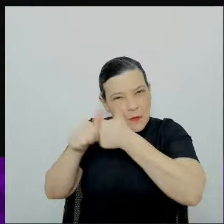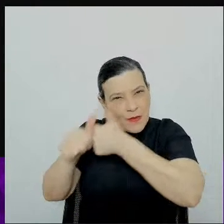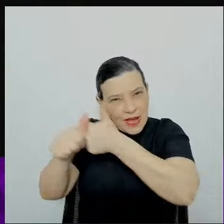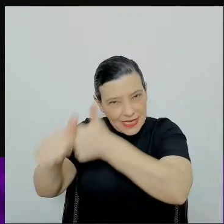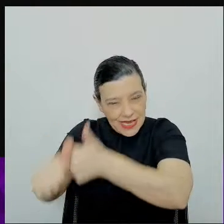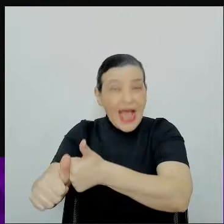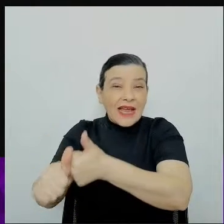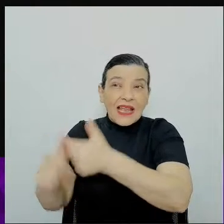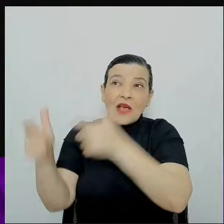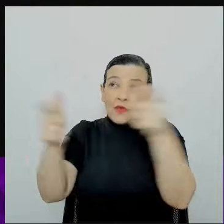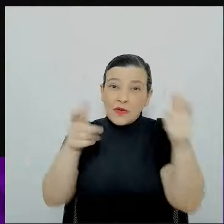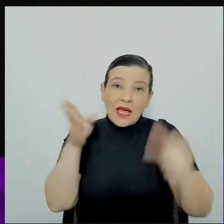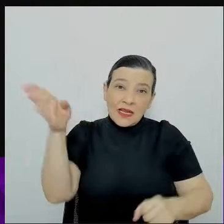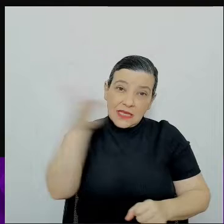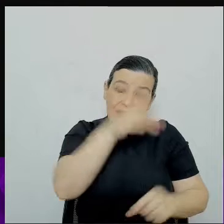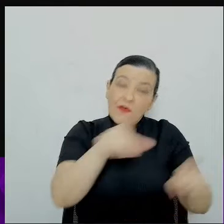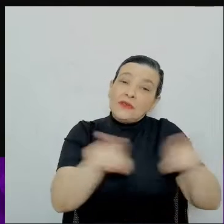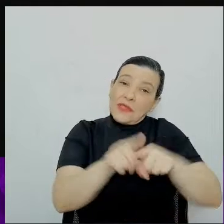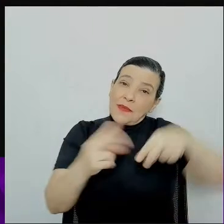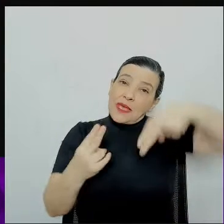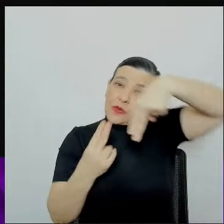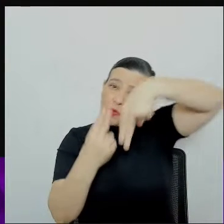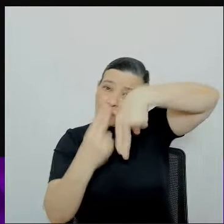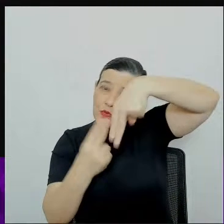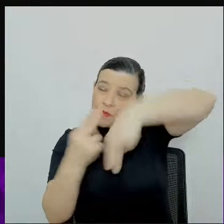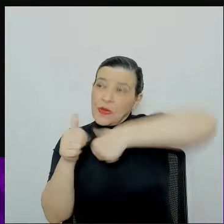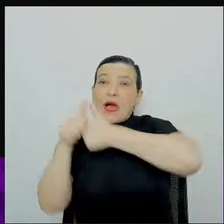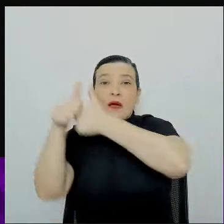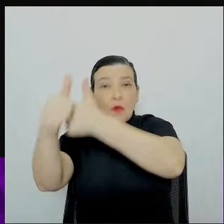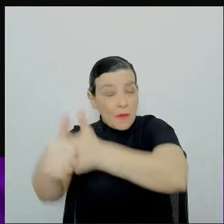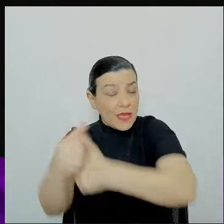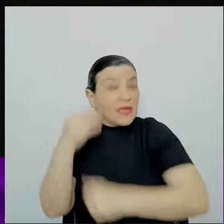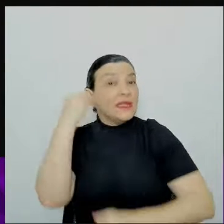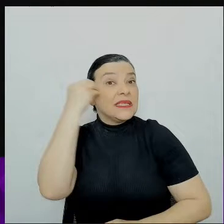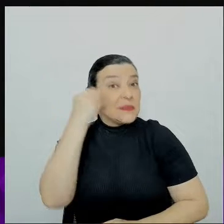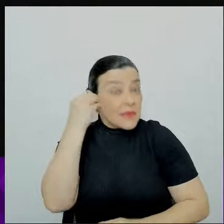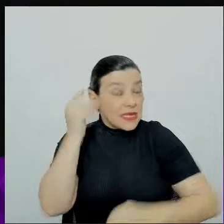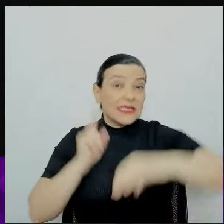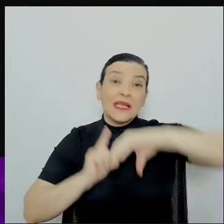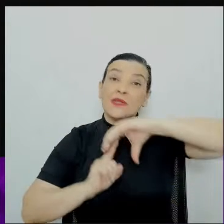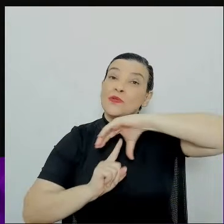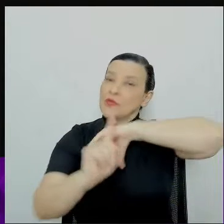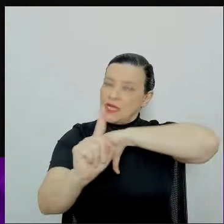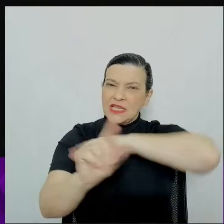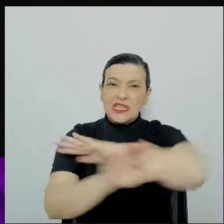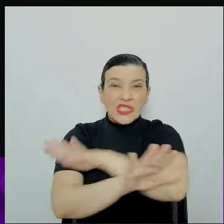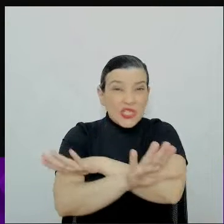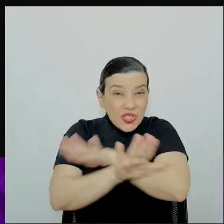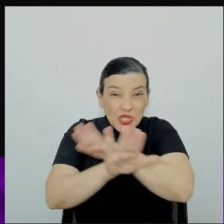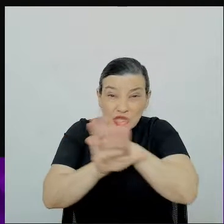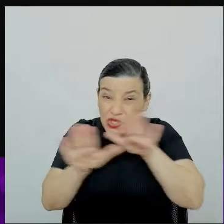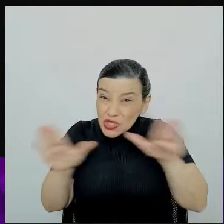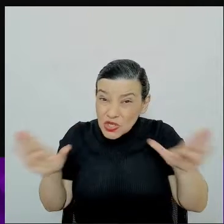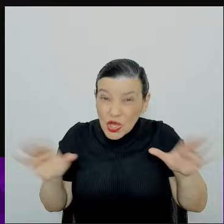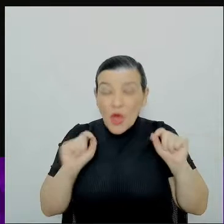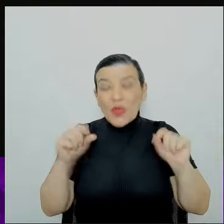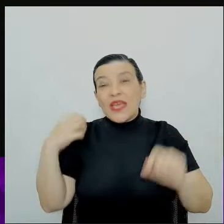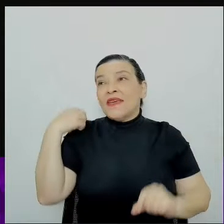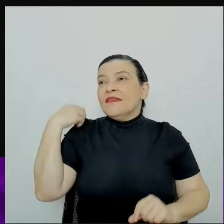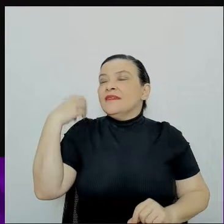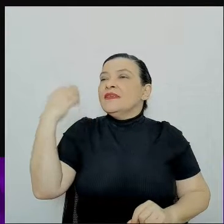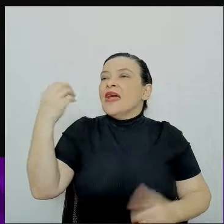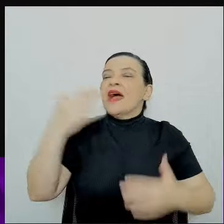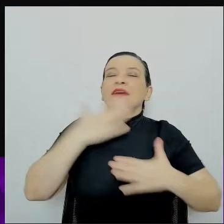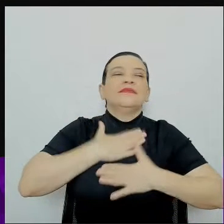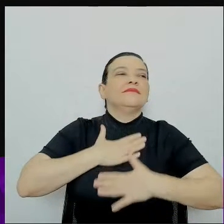se tornando referência em experiência do cliente. Então, muito mais do que hospedagem, muito mais do que uma viagem confortável que me